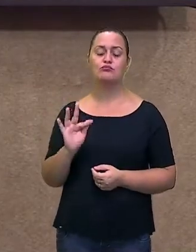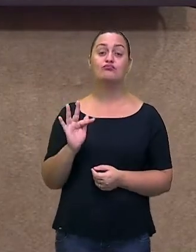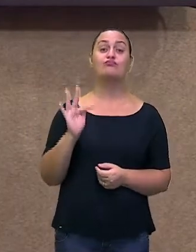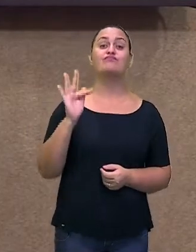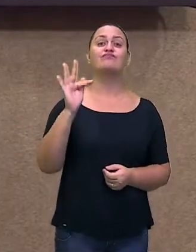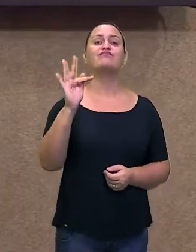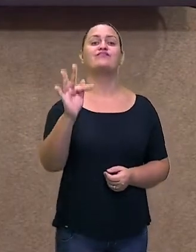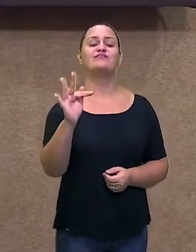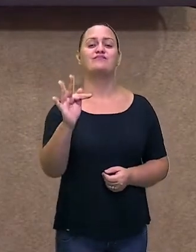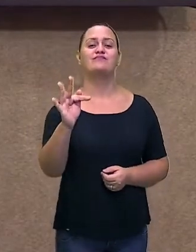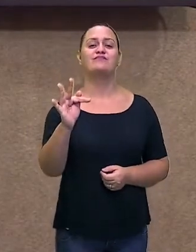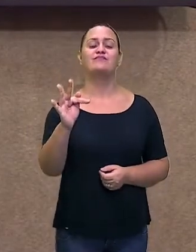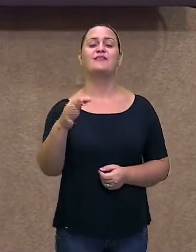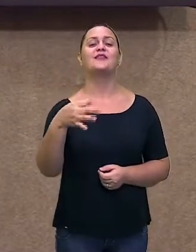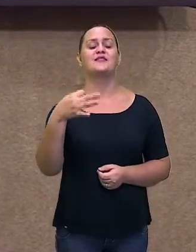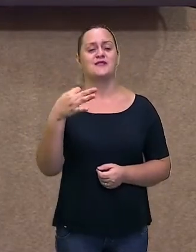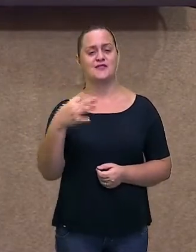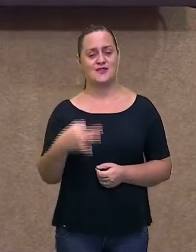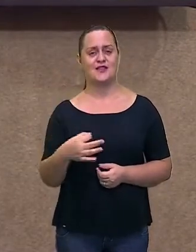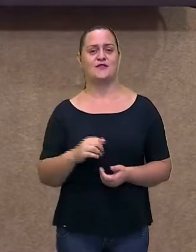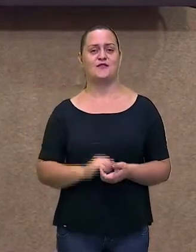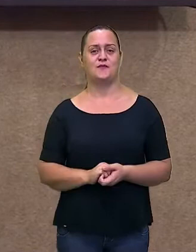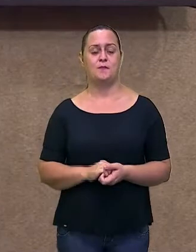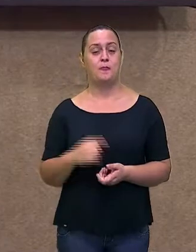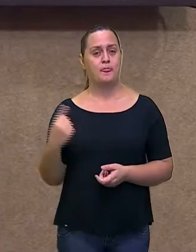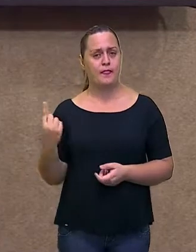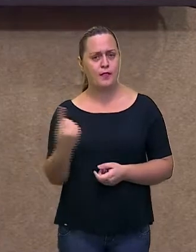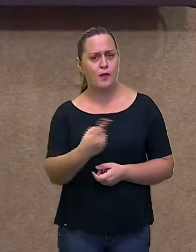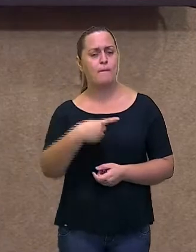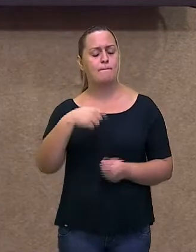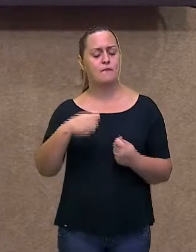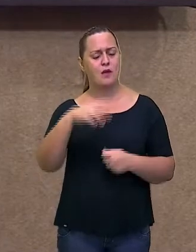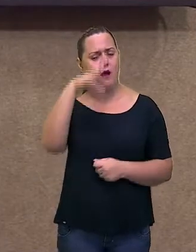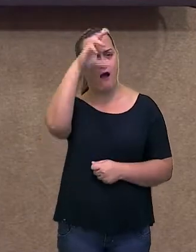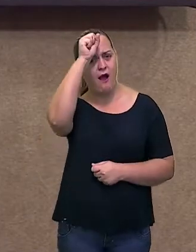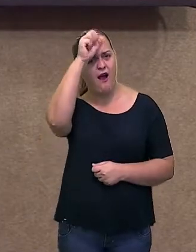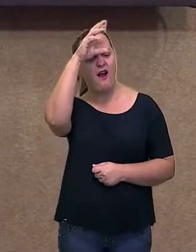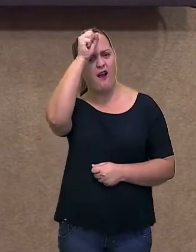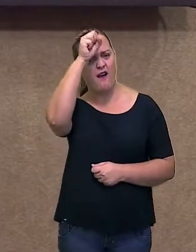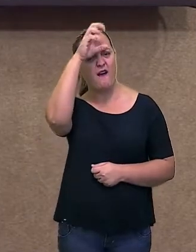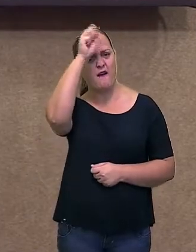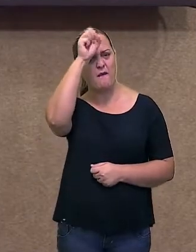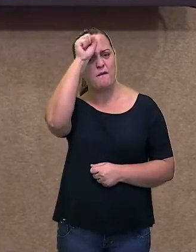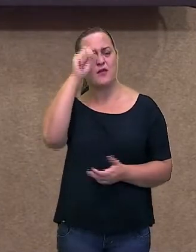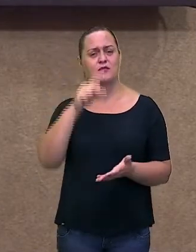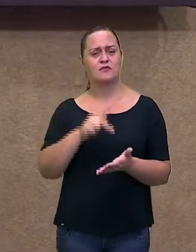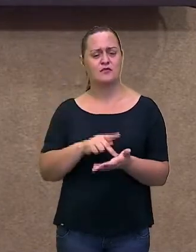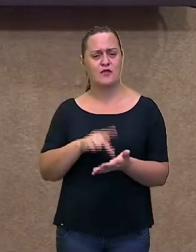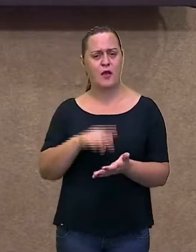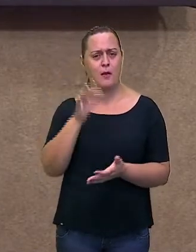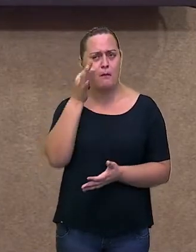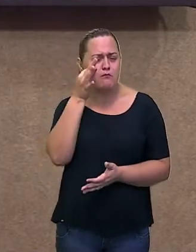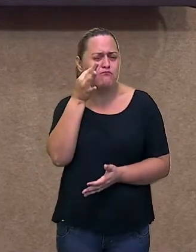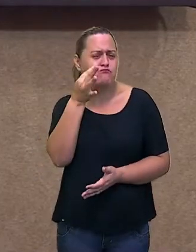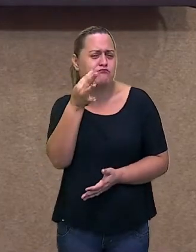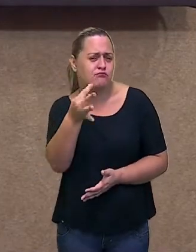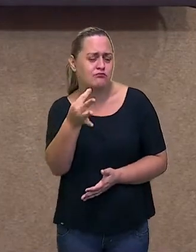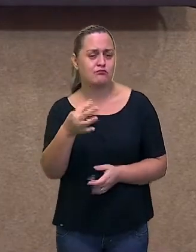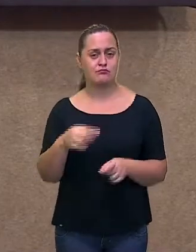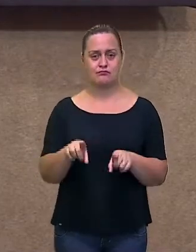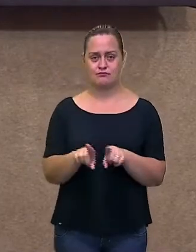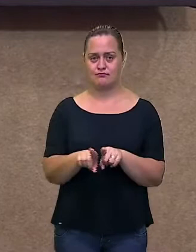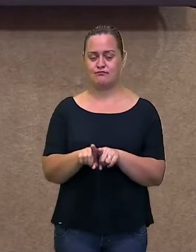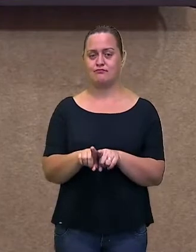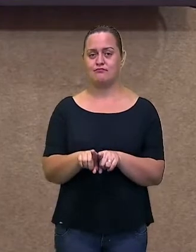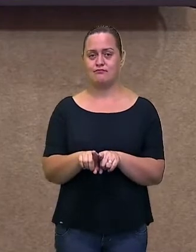isso que o pezinho tem que estar firme nesse degrau aí que ao nosso assunto de hoje que é o dobro e a